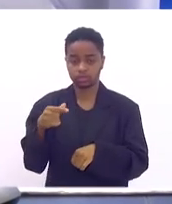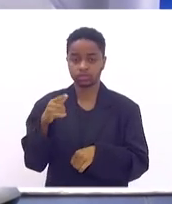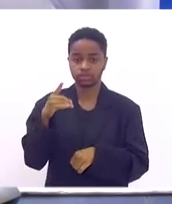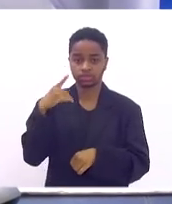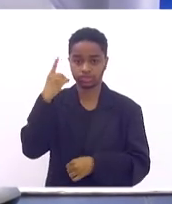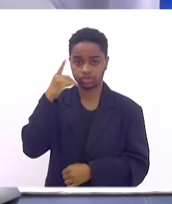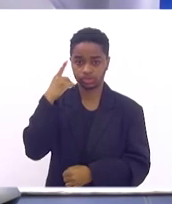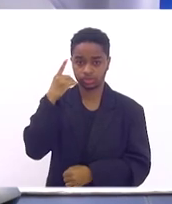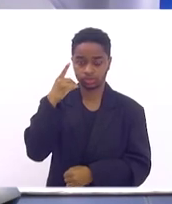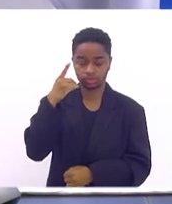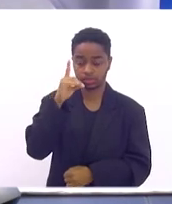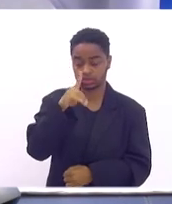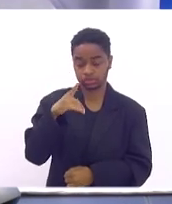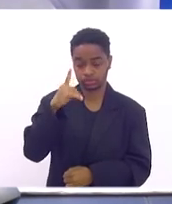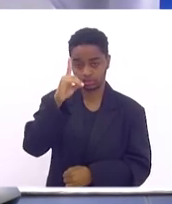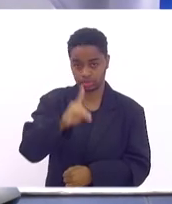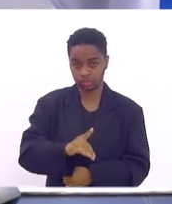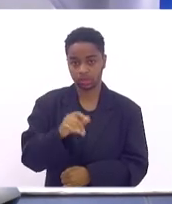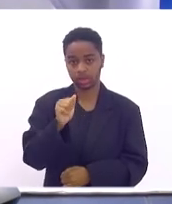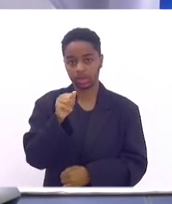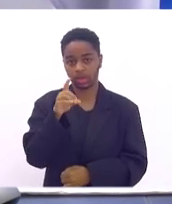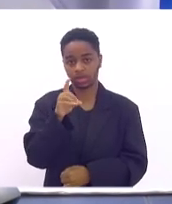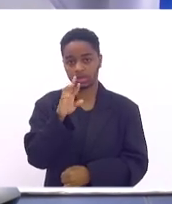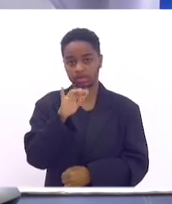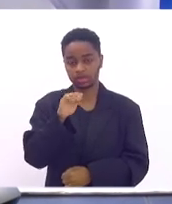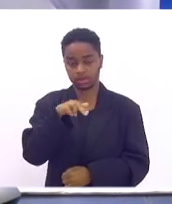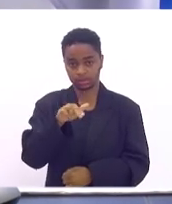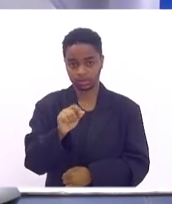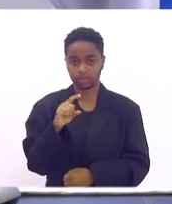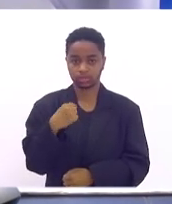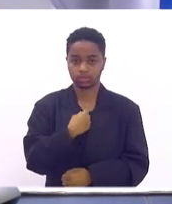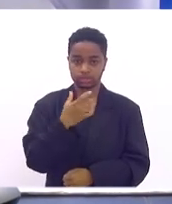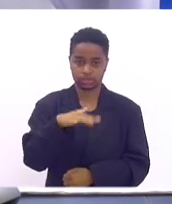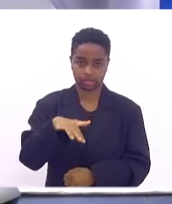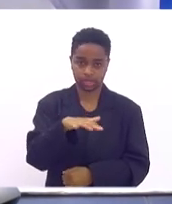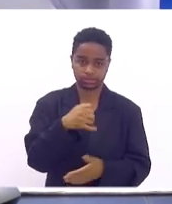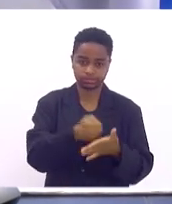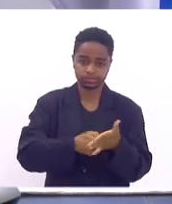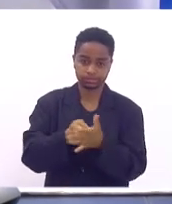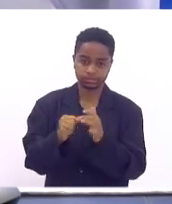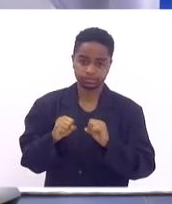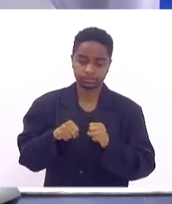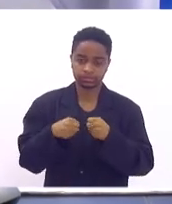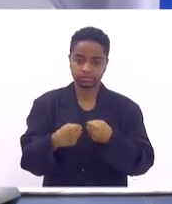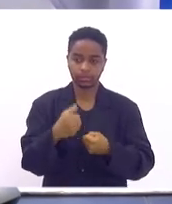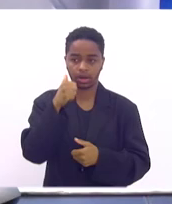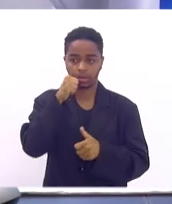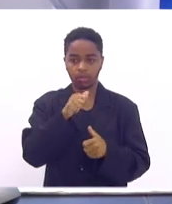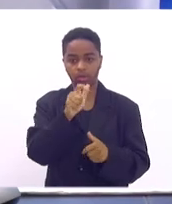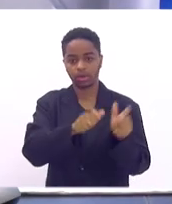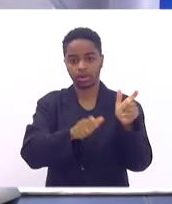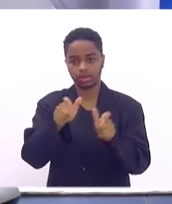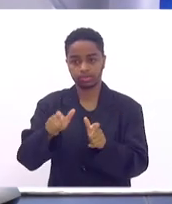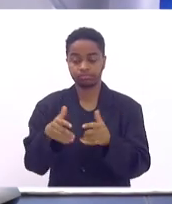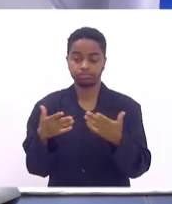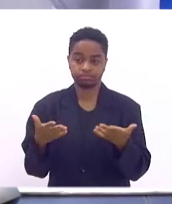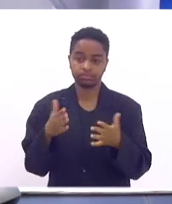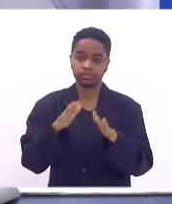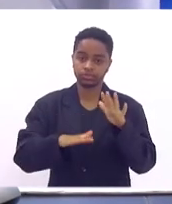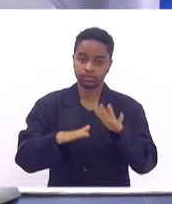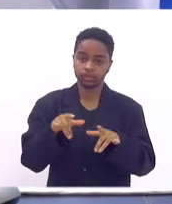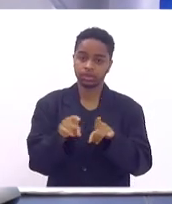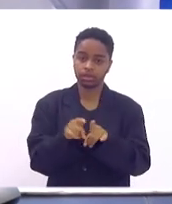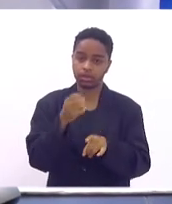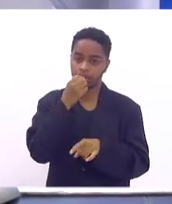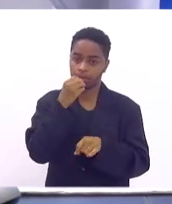Adriana Mota, que é uma pessoa fantástica do nosso campo, né? Nosso campo da luta em defesa das mulheres, eu acho que pode ser uma